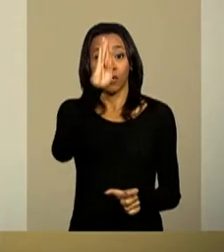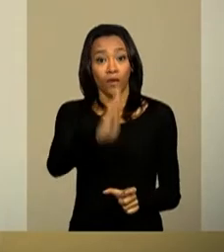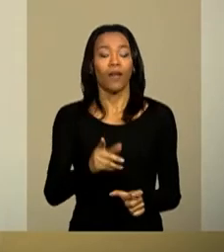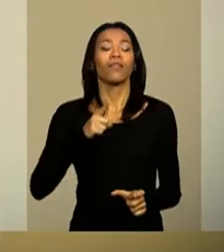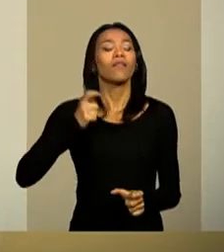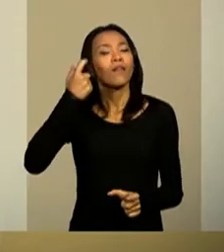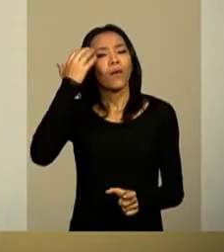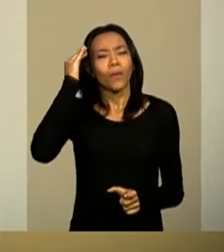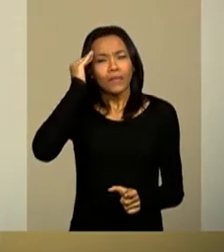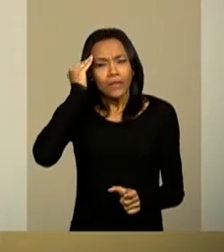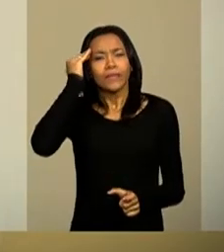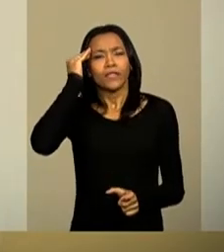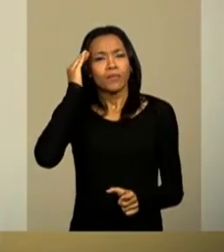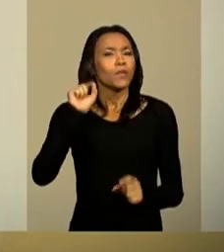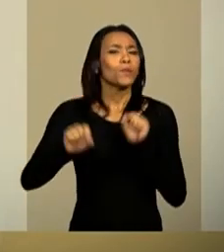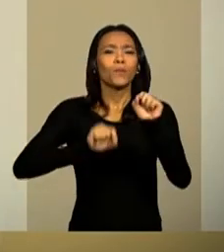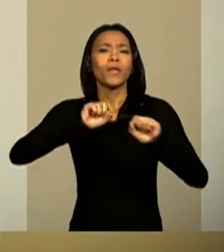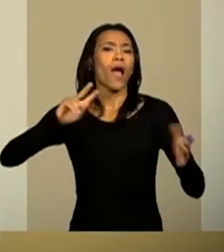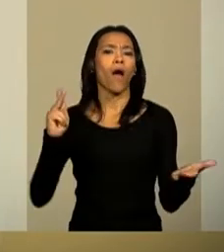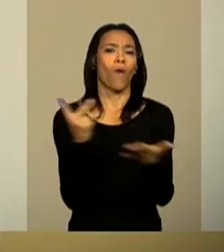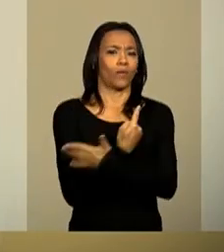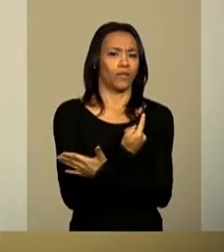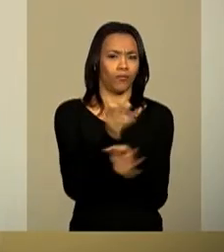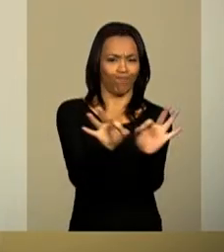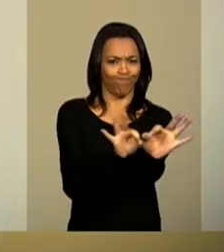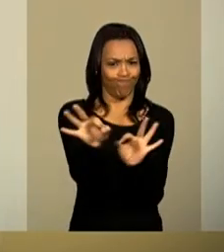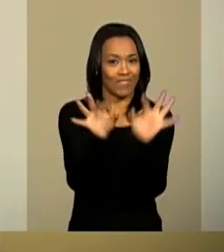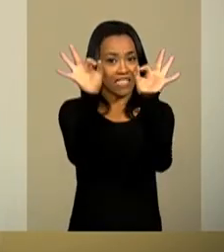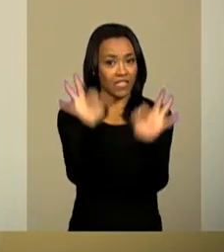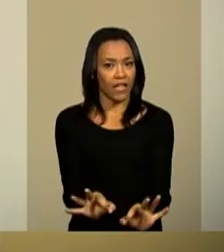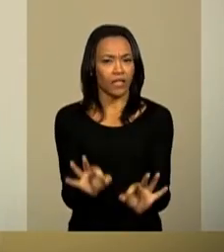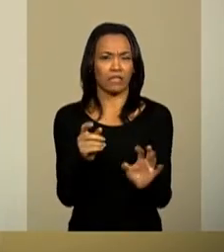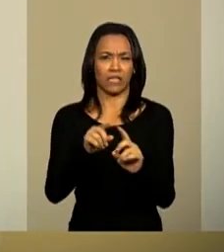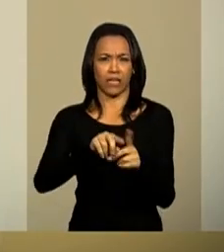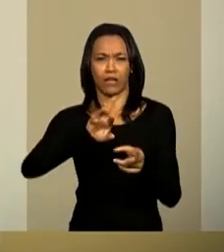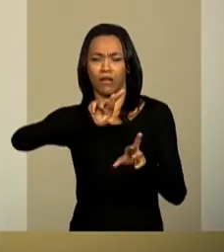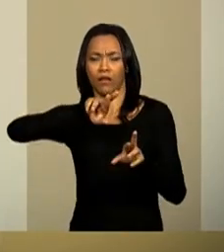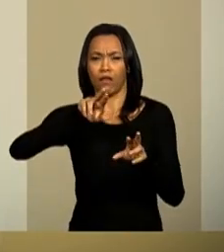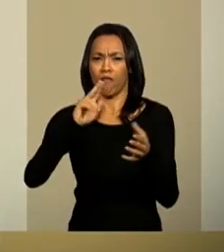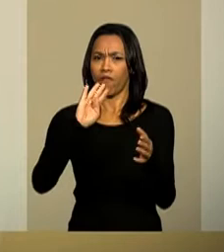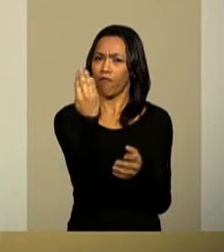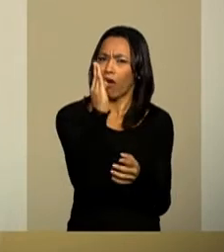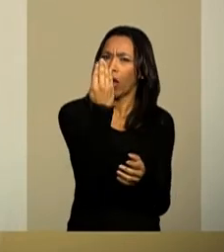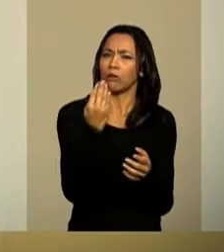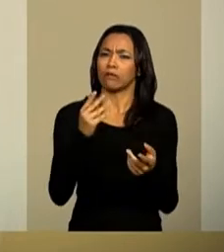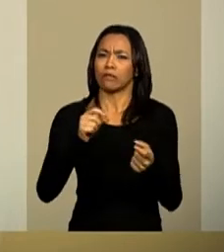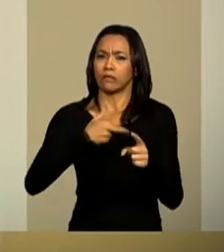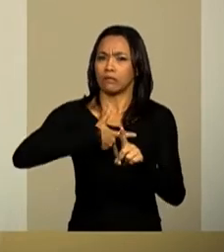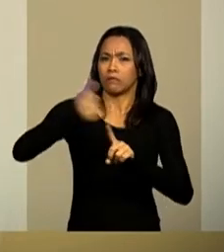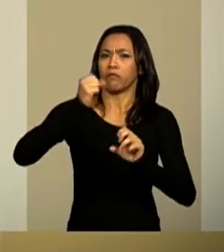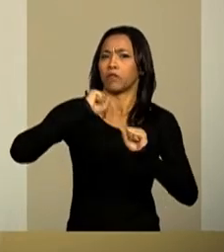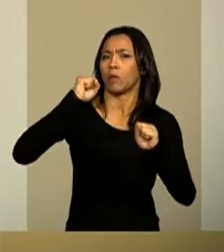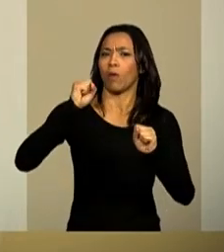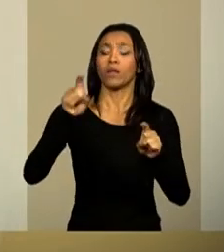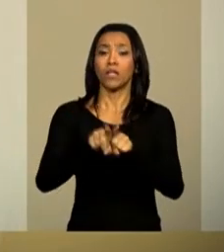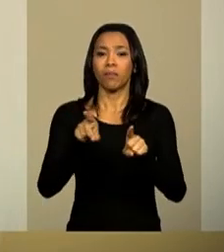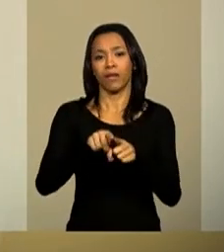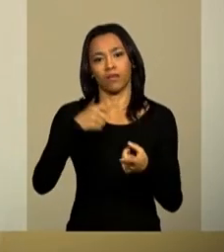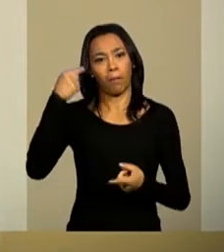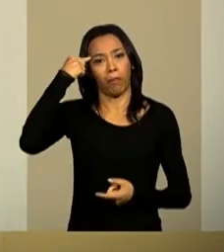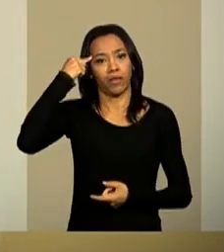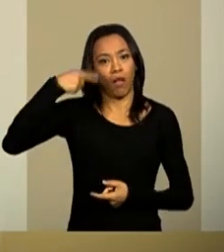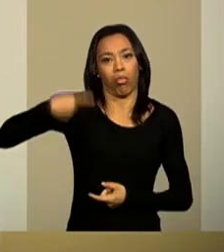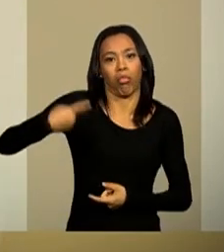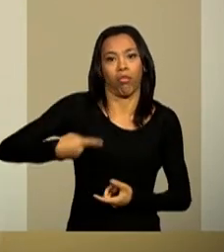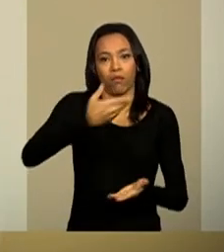uma noção correta de tudo o que aconteceu. Uma visão sem falso triunfalismo, mas também sem derrotismo